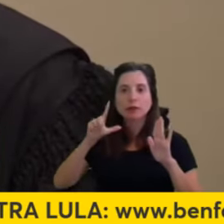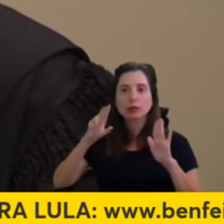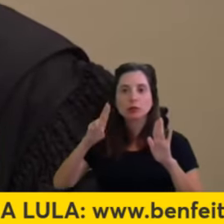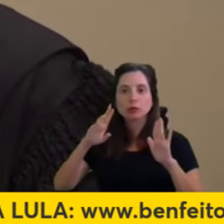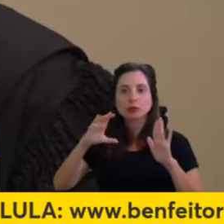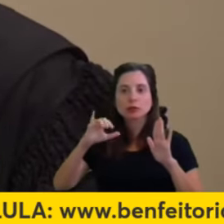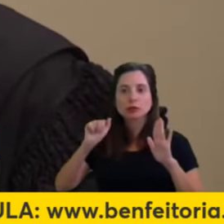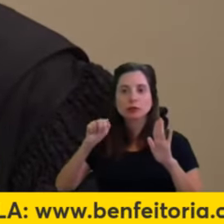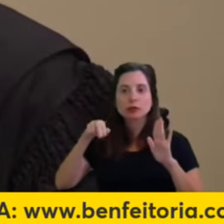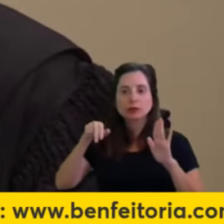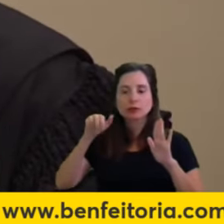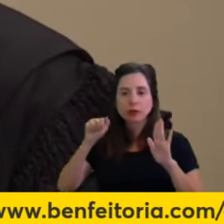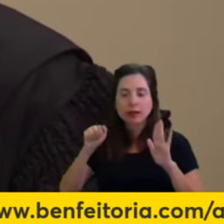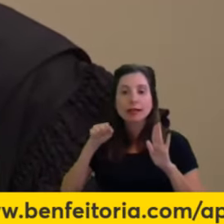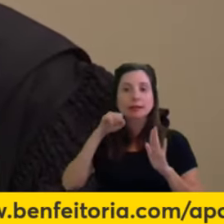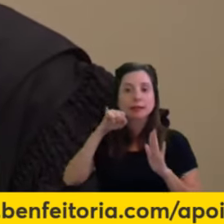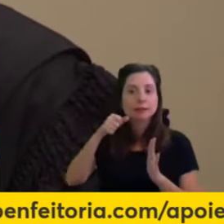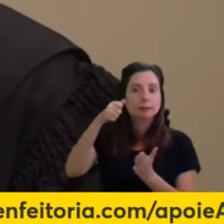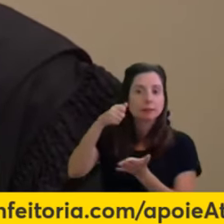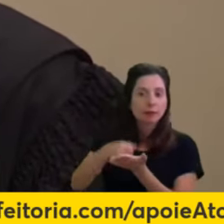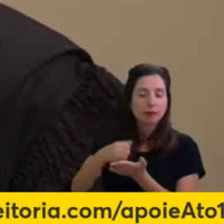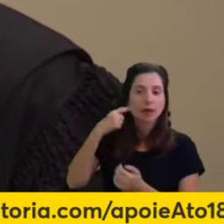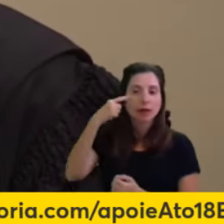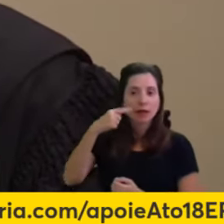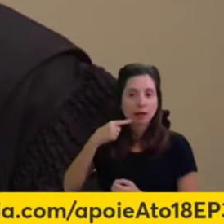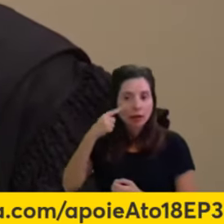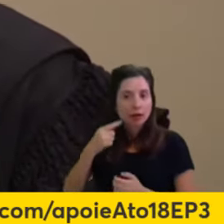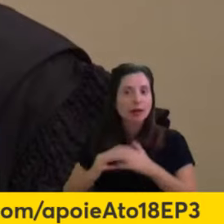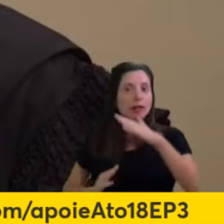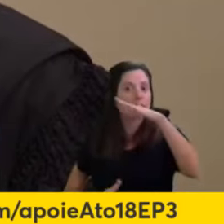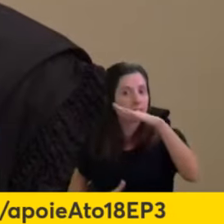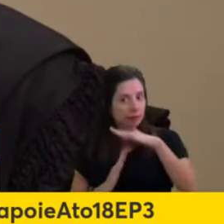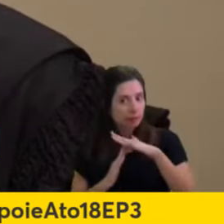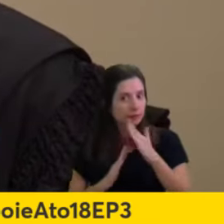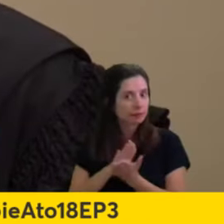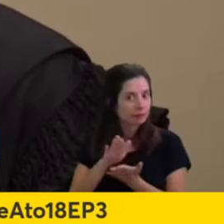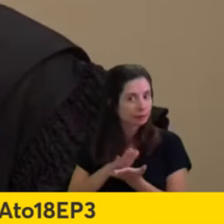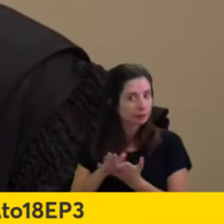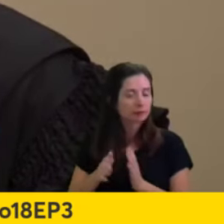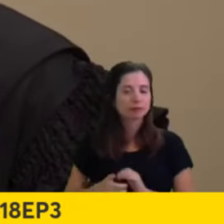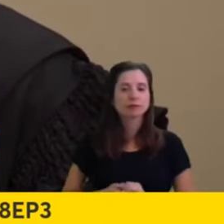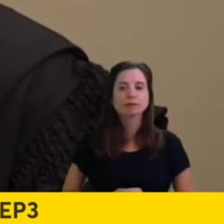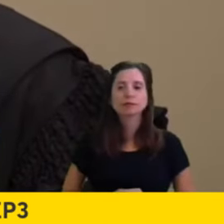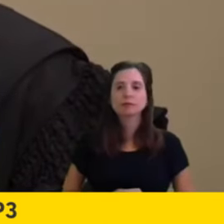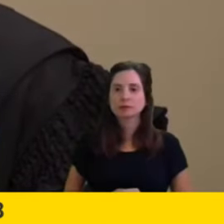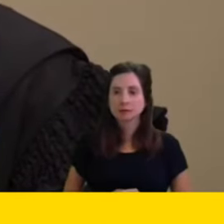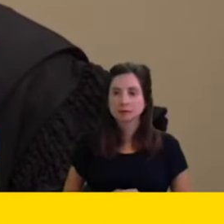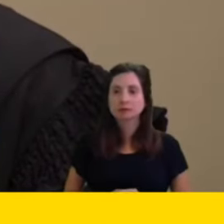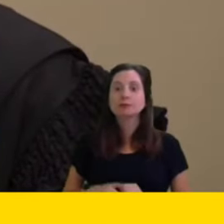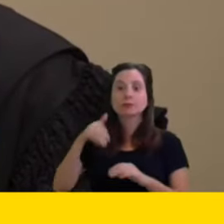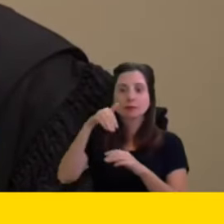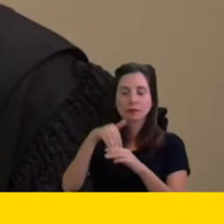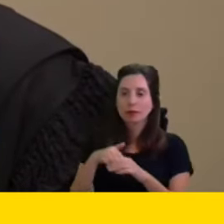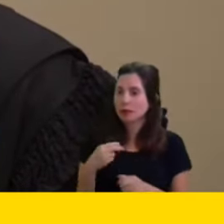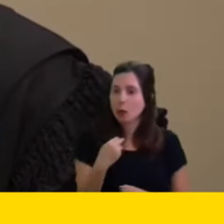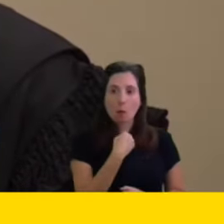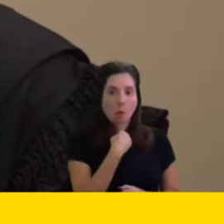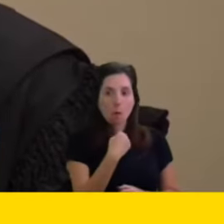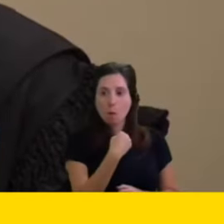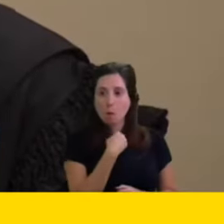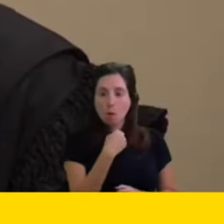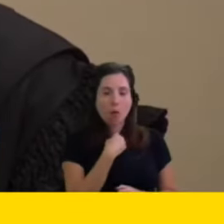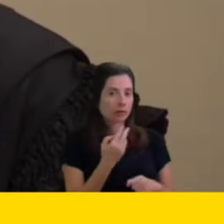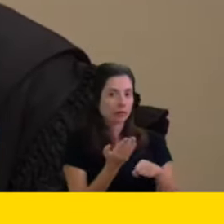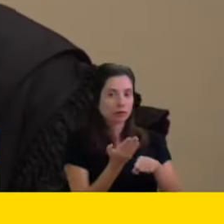com o advogado não pode ser considerado para limite de gastos da campanha eleitoral não pode sê-lo para reconhecimento de pré-campanha